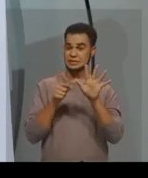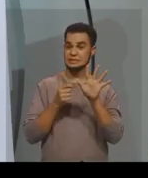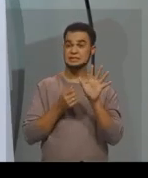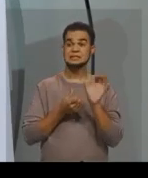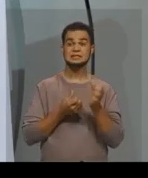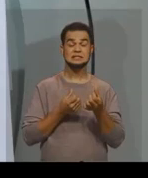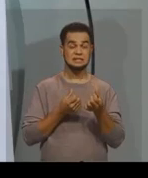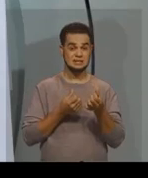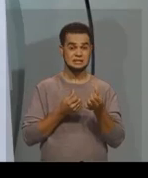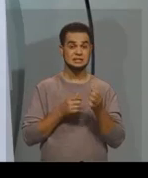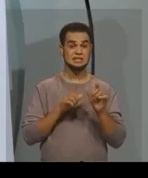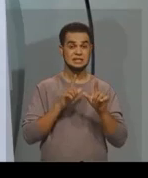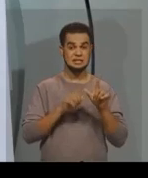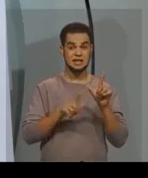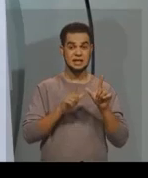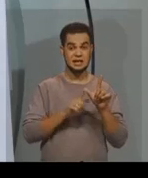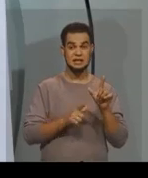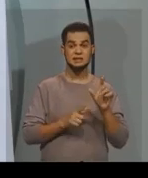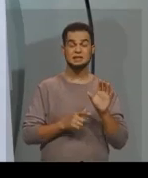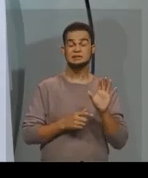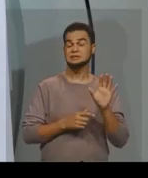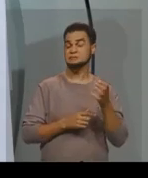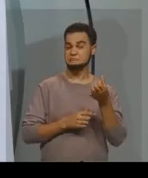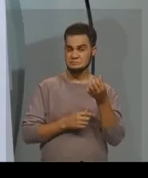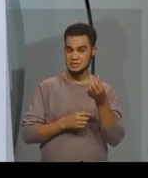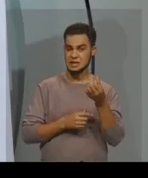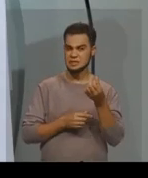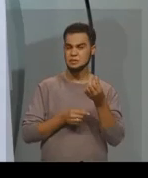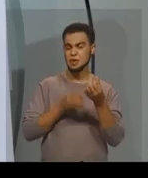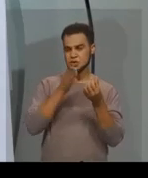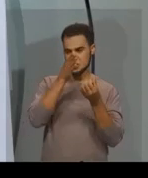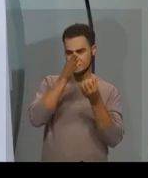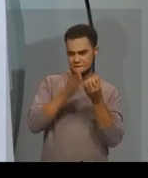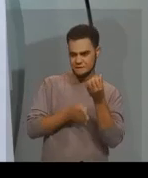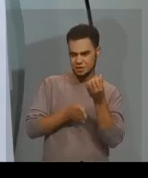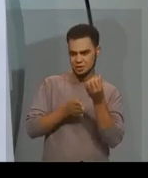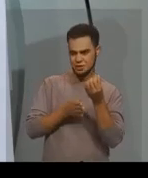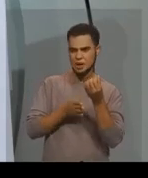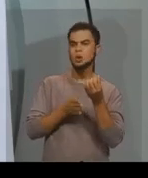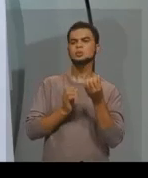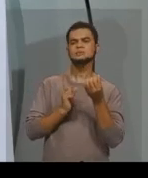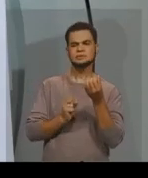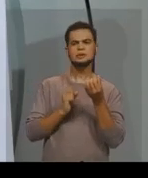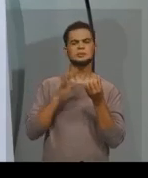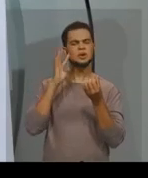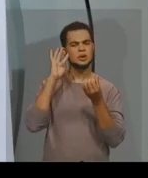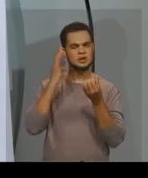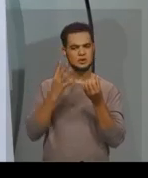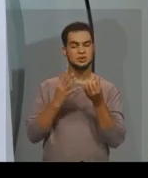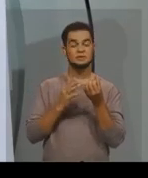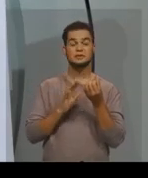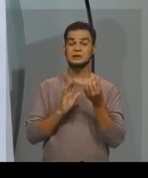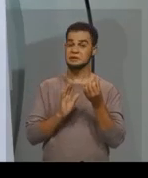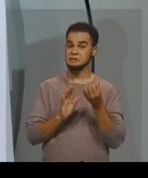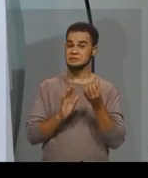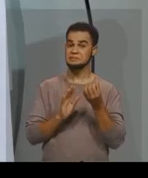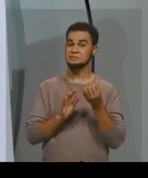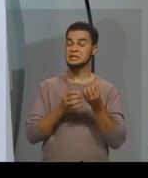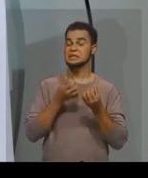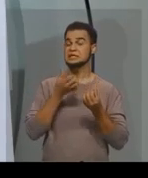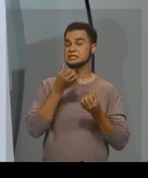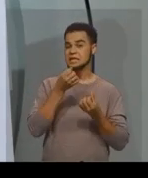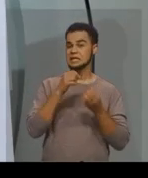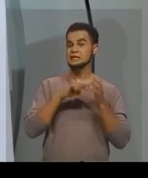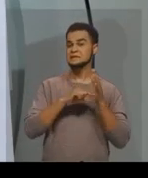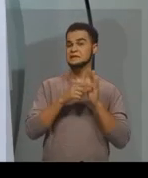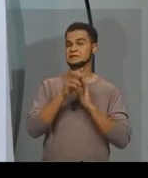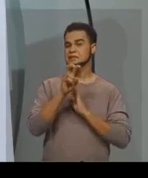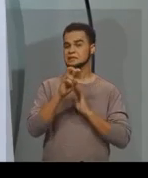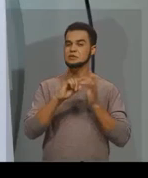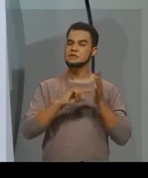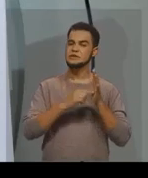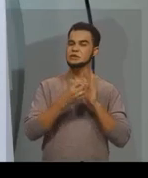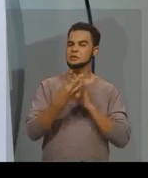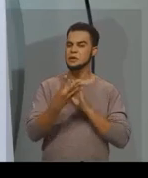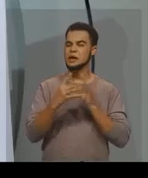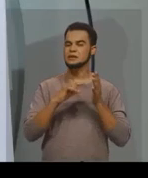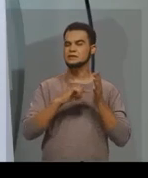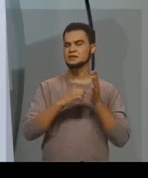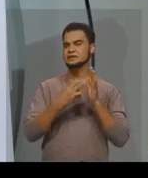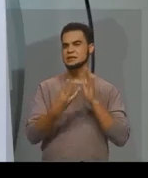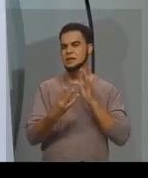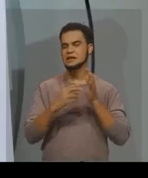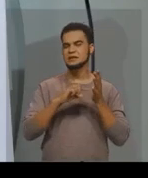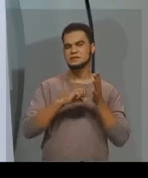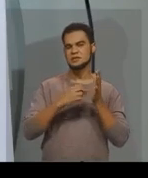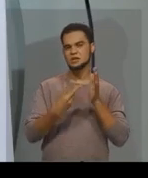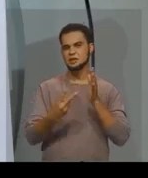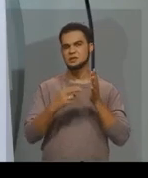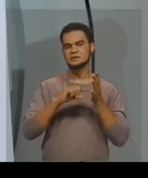Opa, fatorial de 6. Aí eu resolvo o fatorial de 6, beleza? 6 vezes 5 vezes 4 até 1, multiplicando até 1.